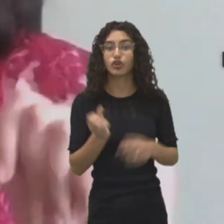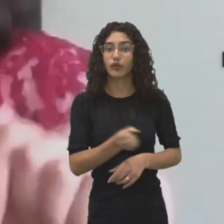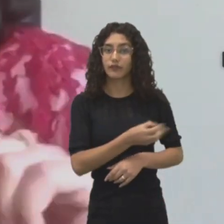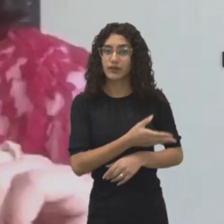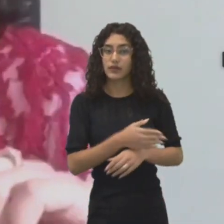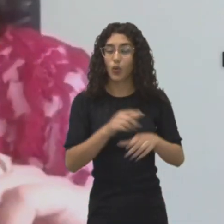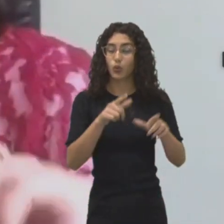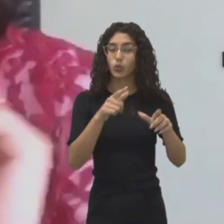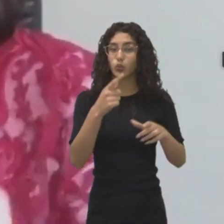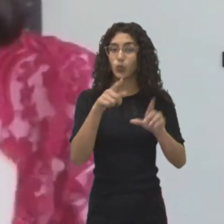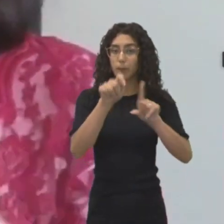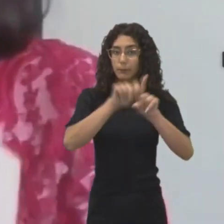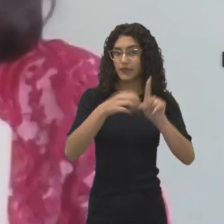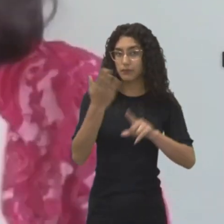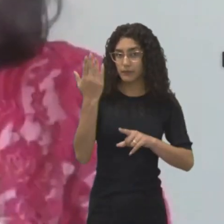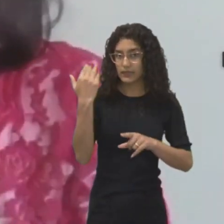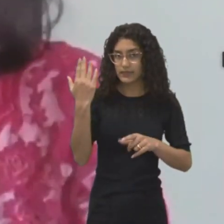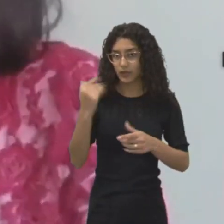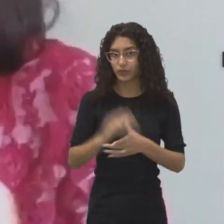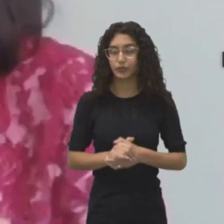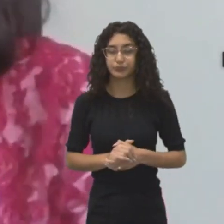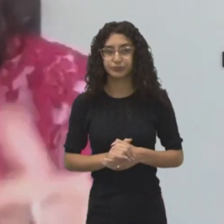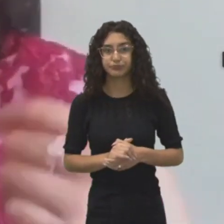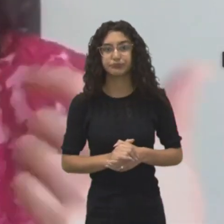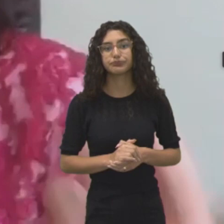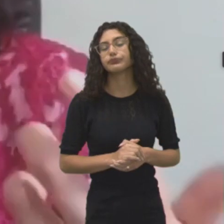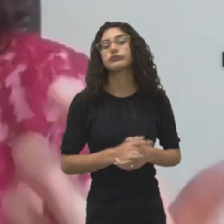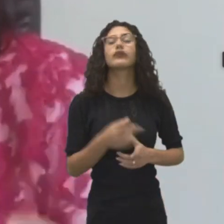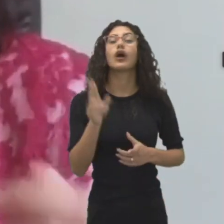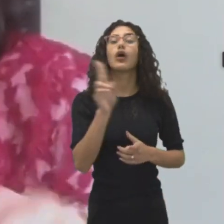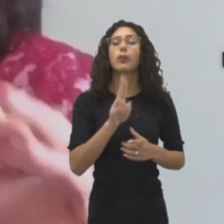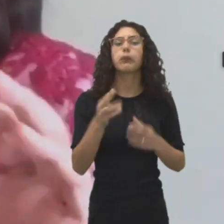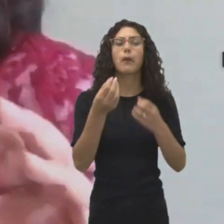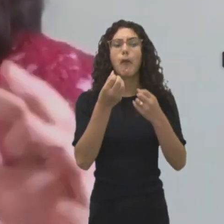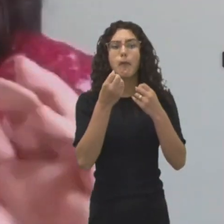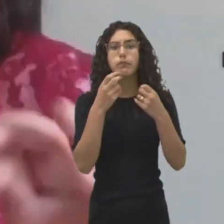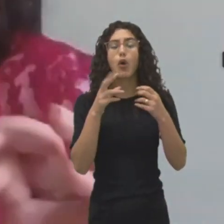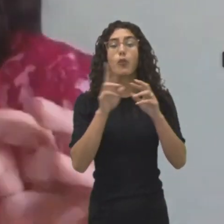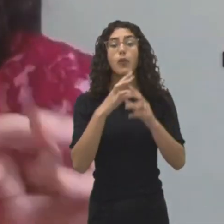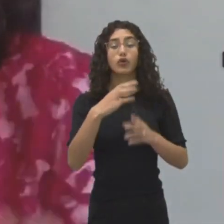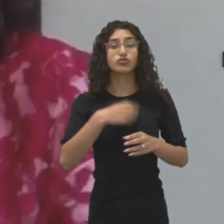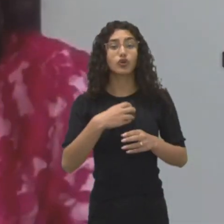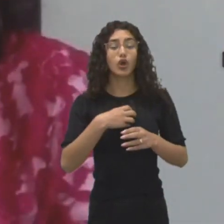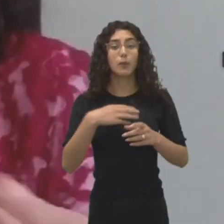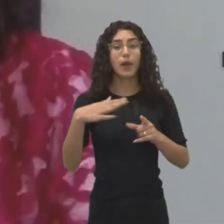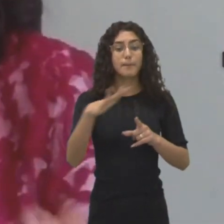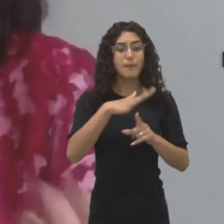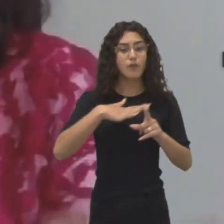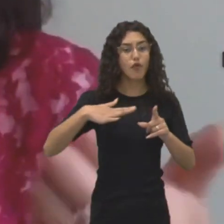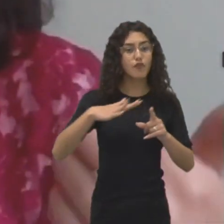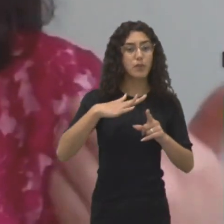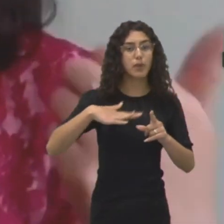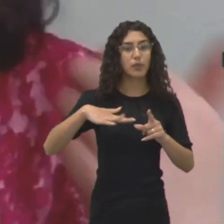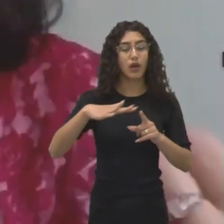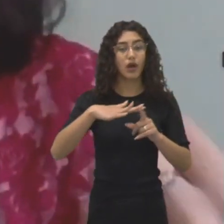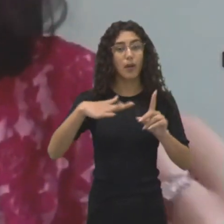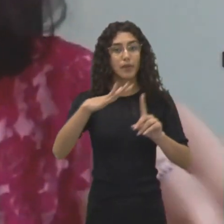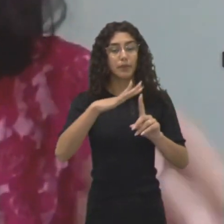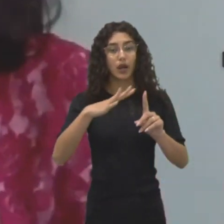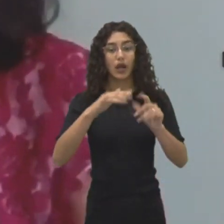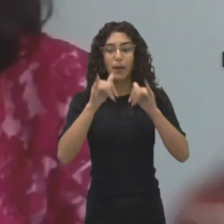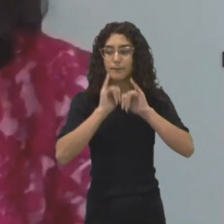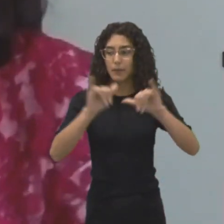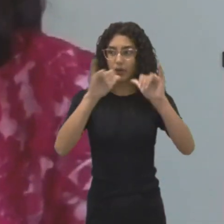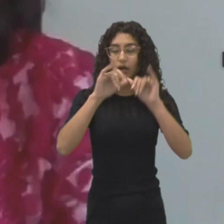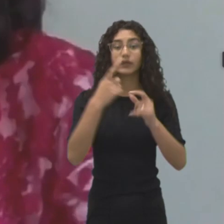passado. Então, portanto, as narrativas digitais são ótimos recursos para envolver o público e transmitir a mensagem que